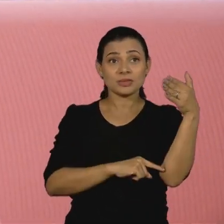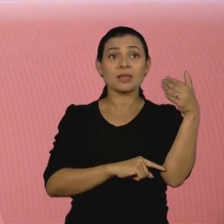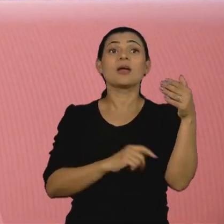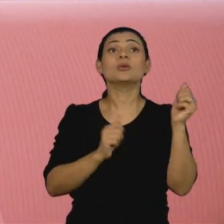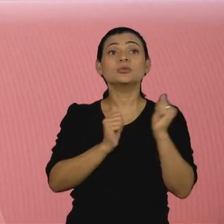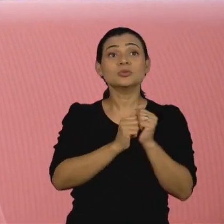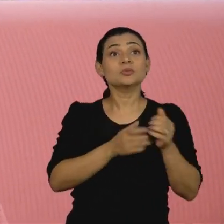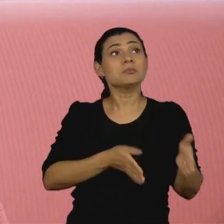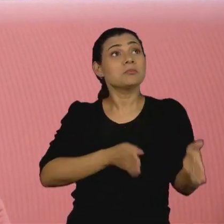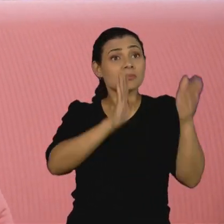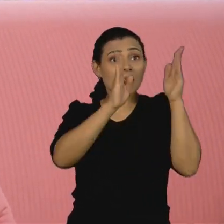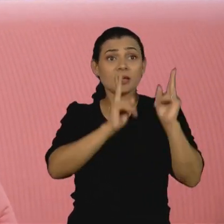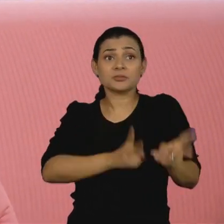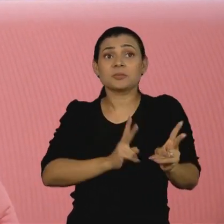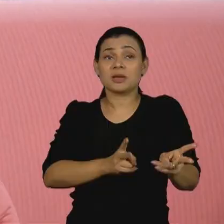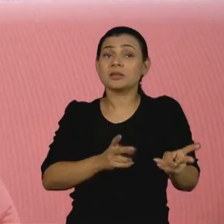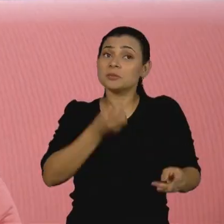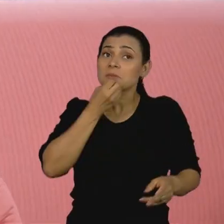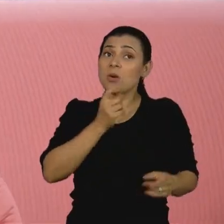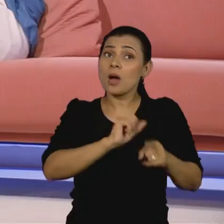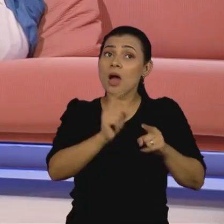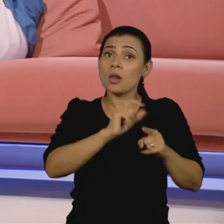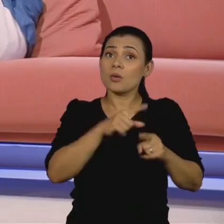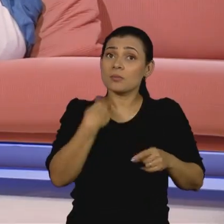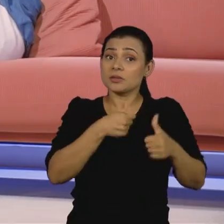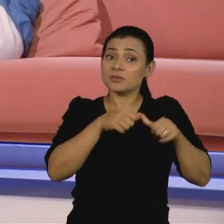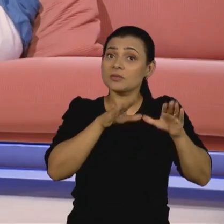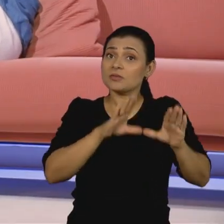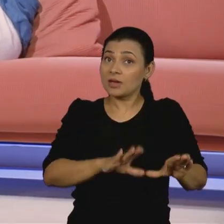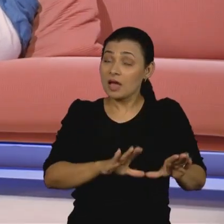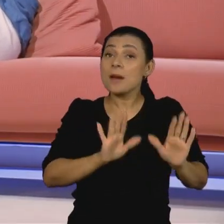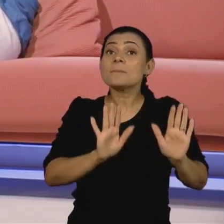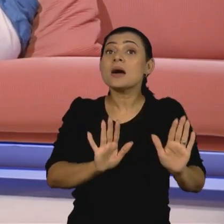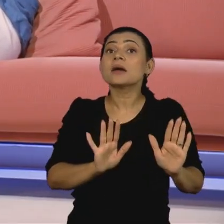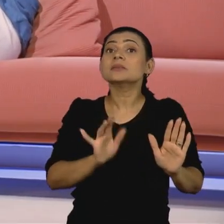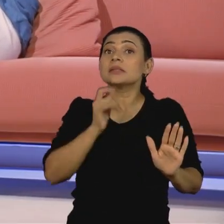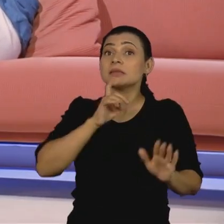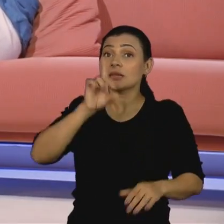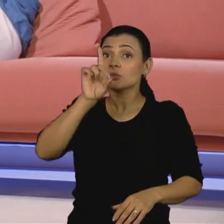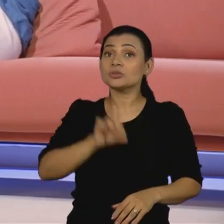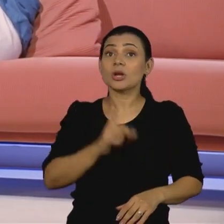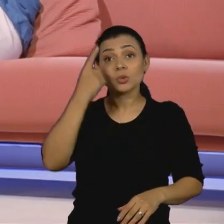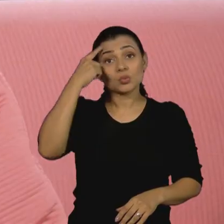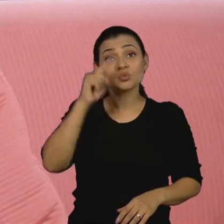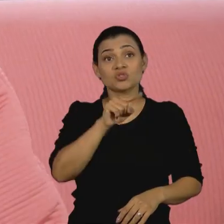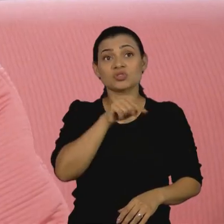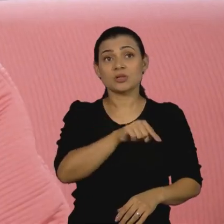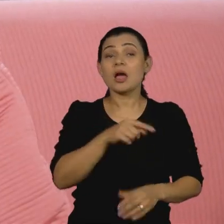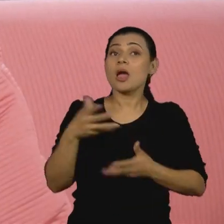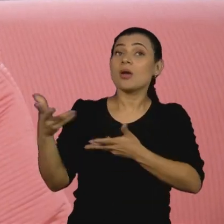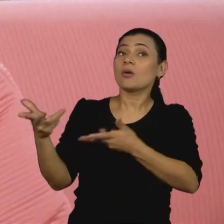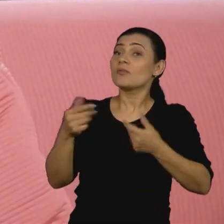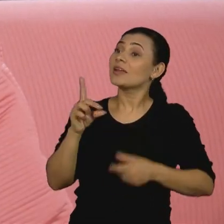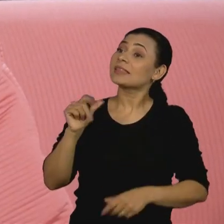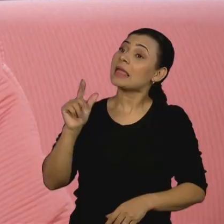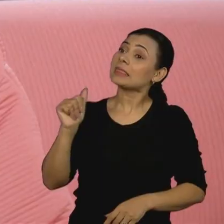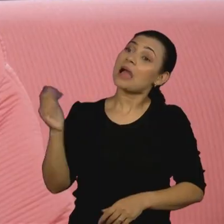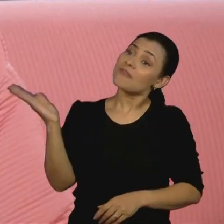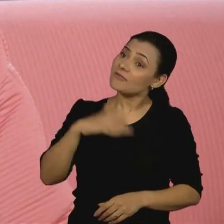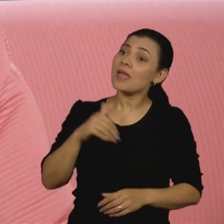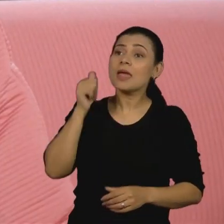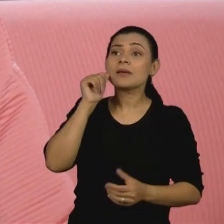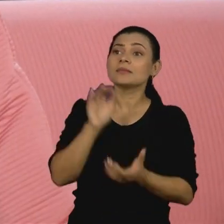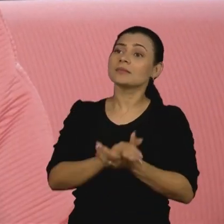junto, aqui tem um hotel que eles alugam pra gente ficar, mas então eu tenho direito a uma diária. Aí eu falei pra Dadá, vem meu